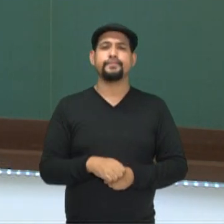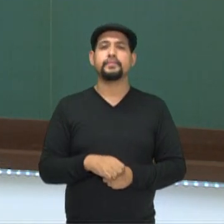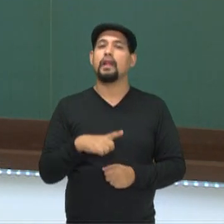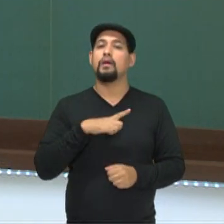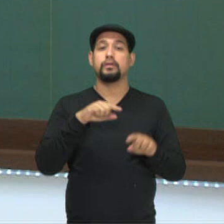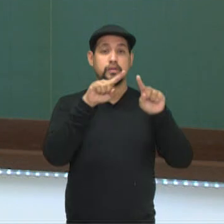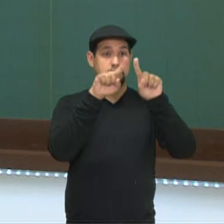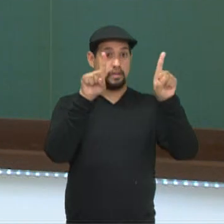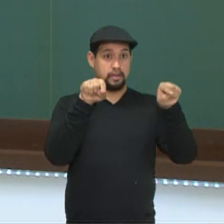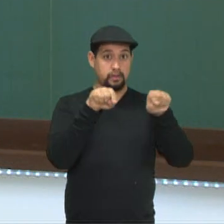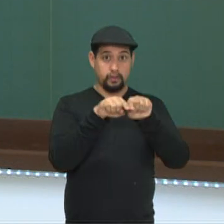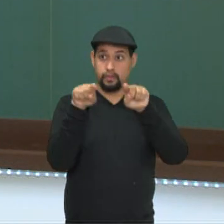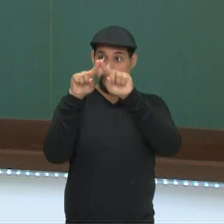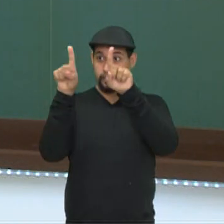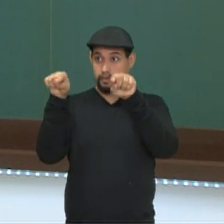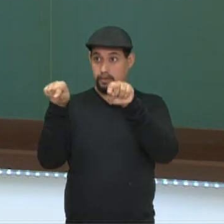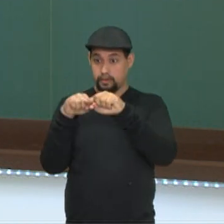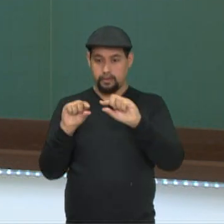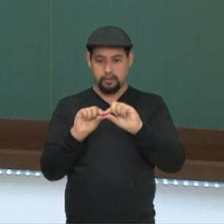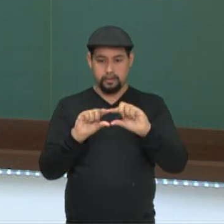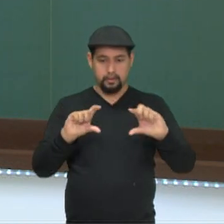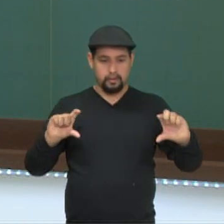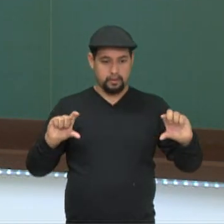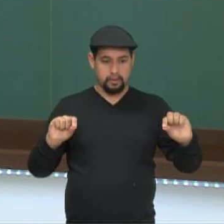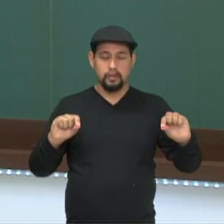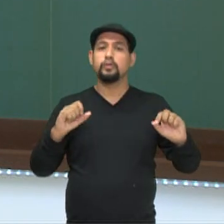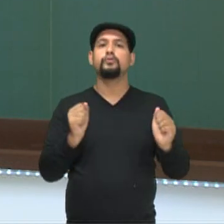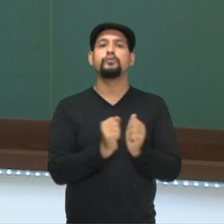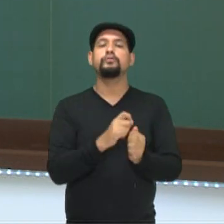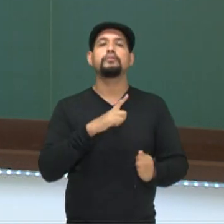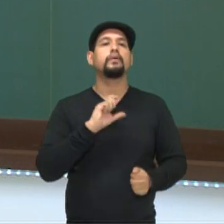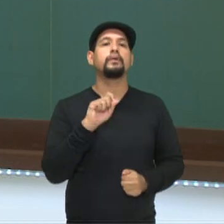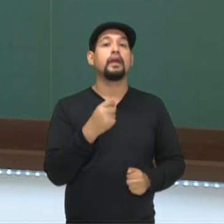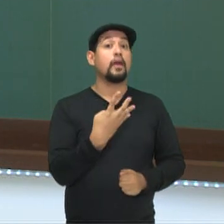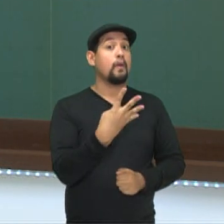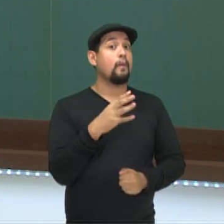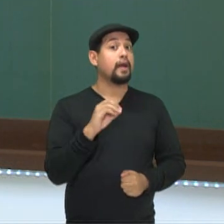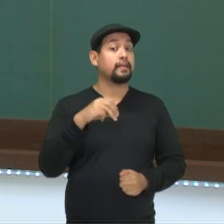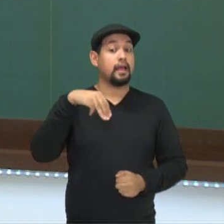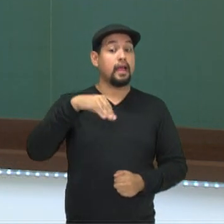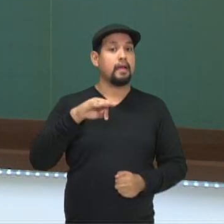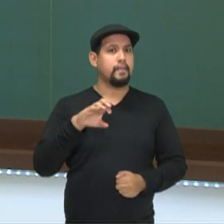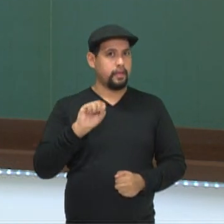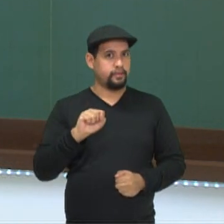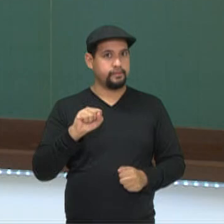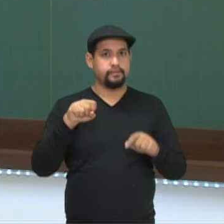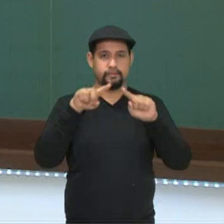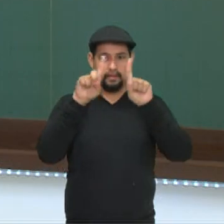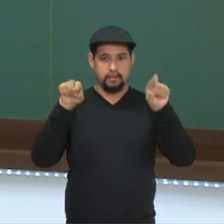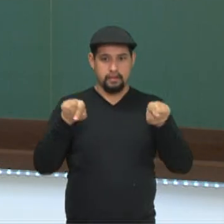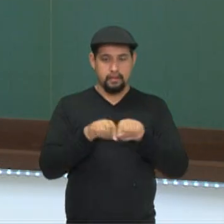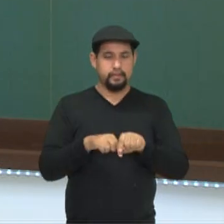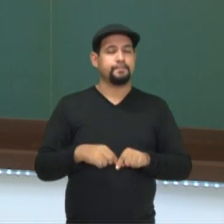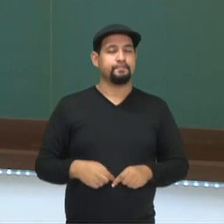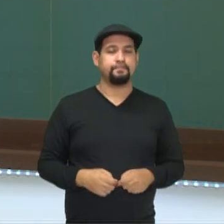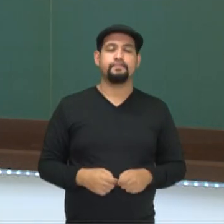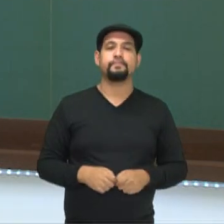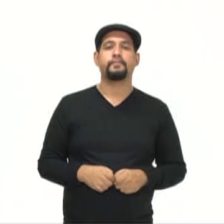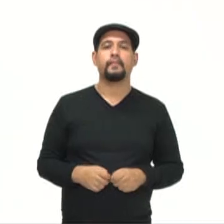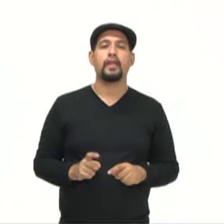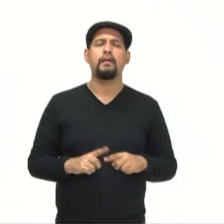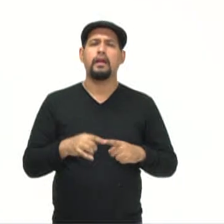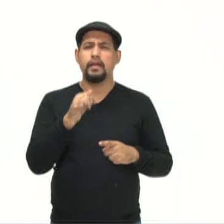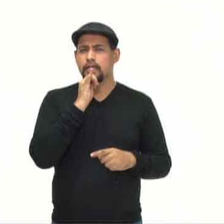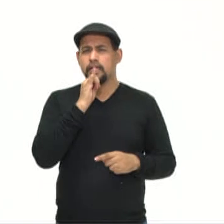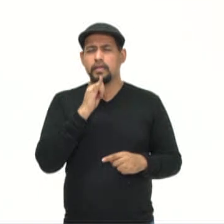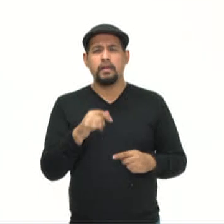do corredor. Juntos eles têm 40 metros quadrados de área, ok? De acordo